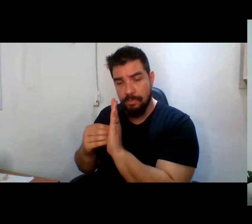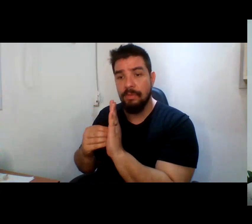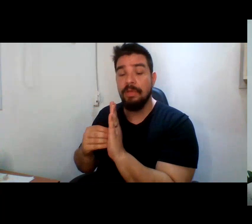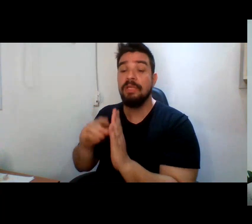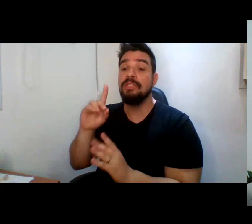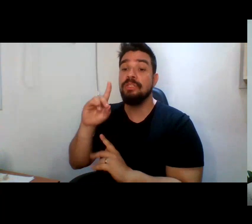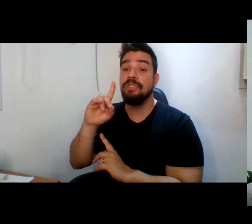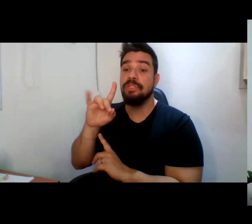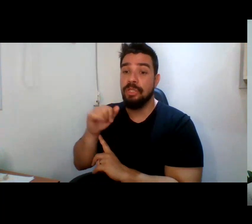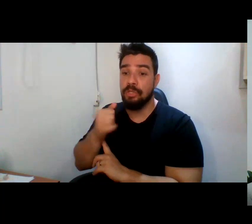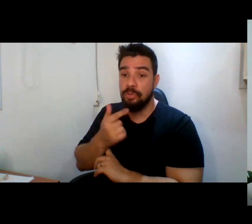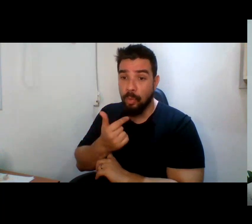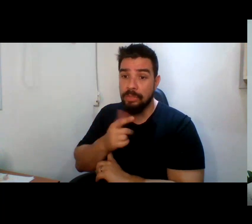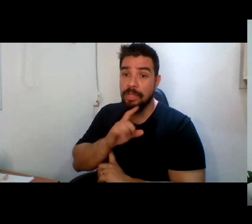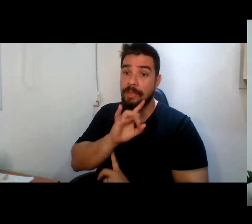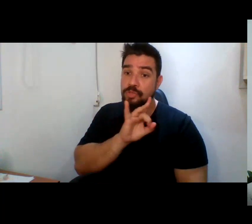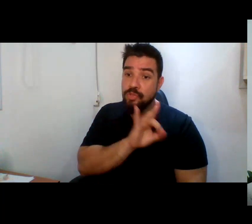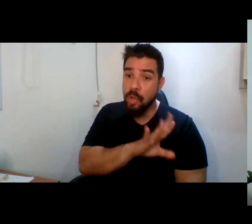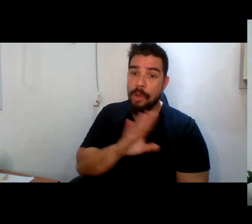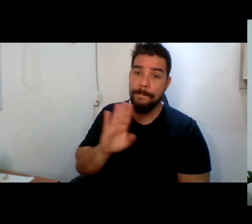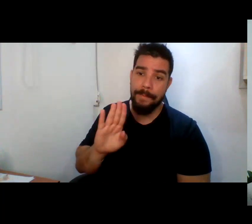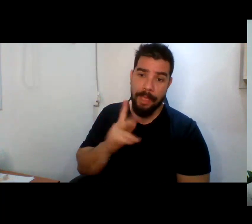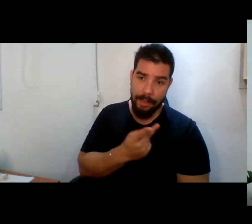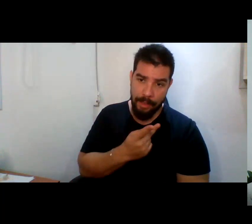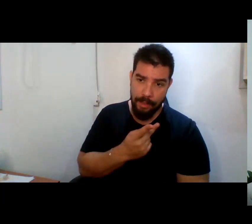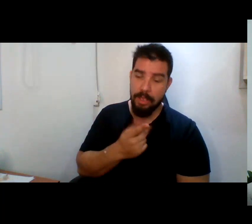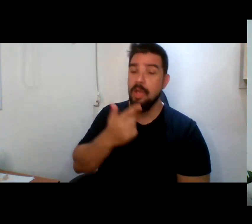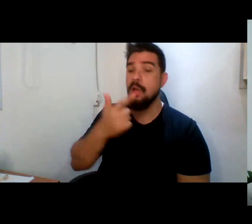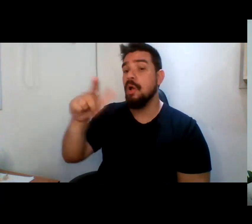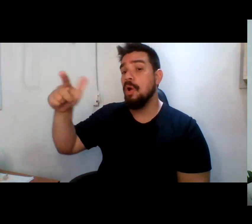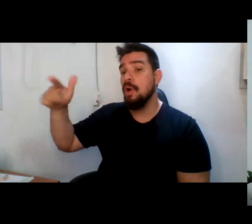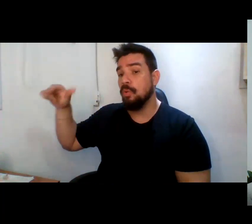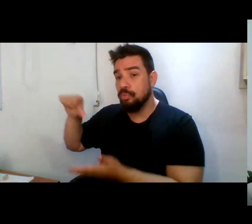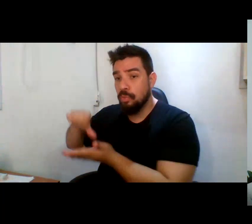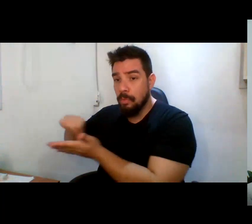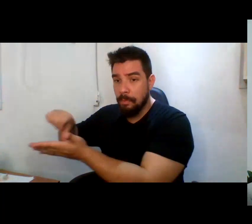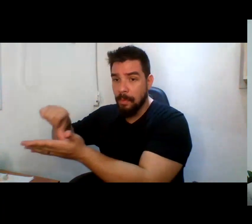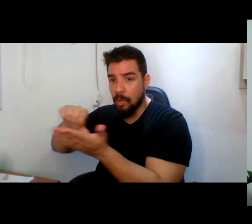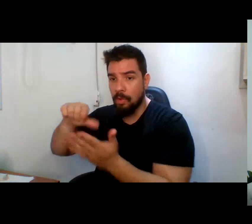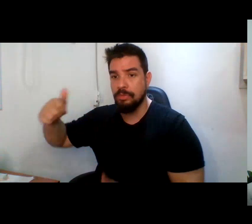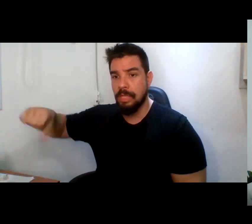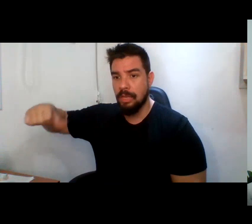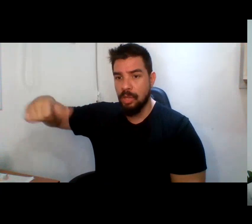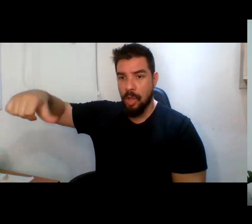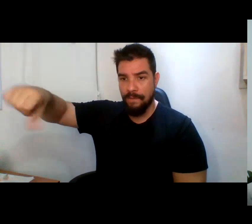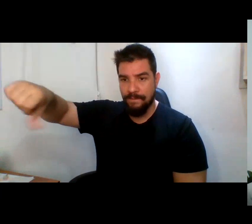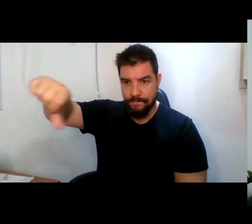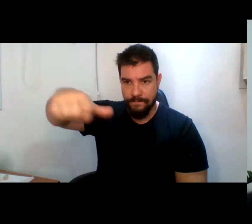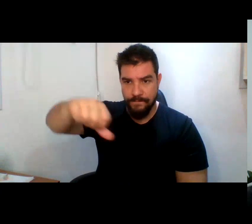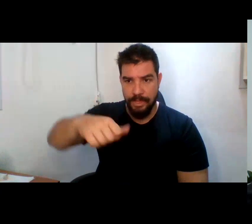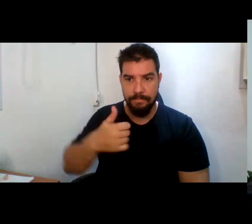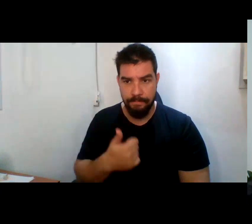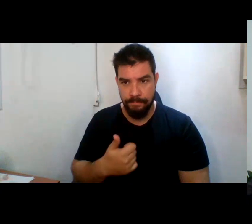que foi antecipado, tá bom? Então, aqui em Belo Horizonte, dia 12.